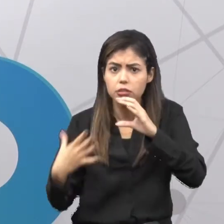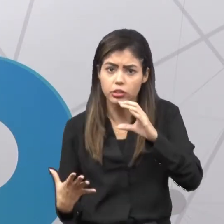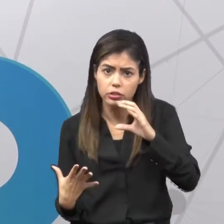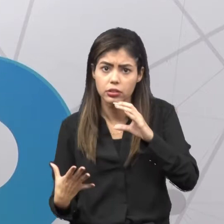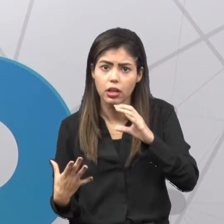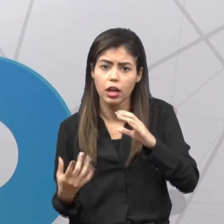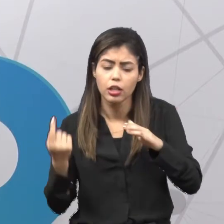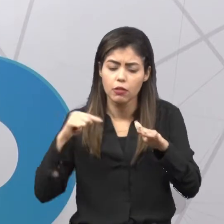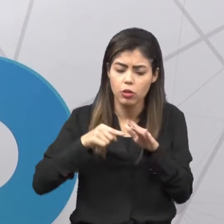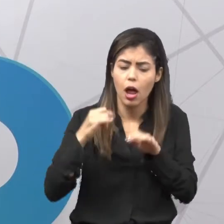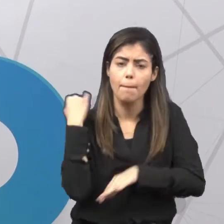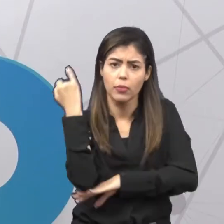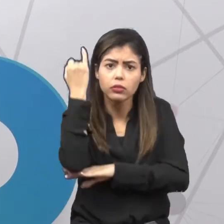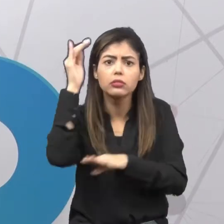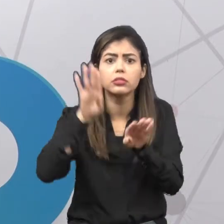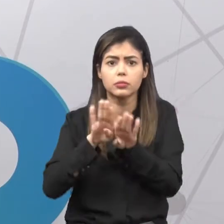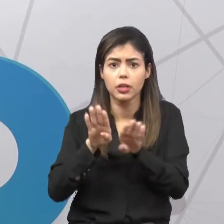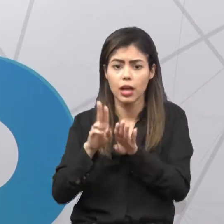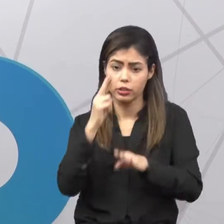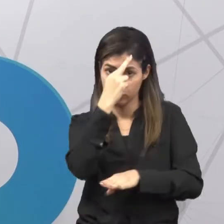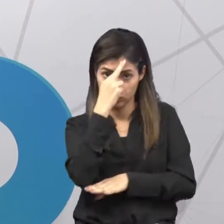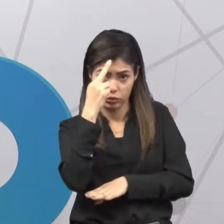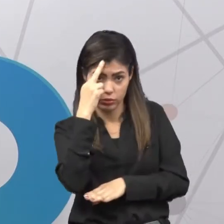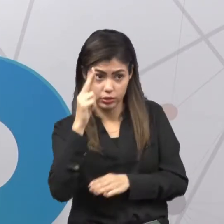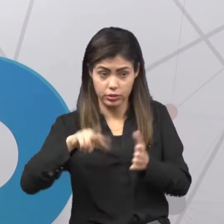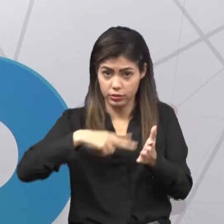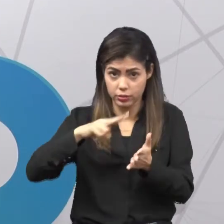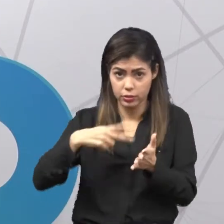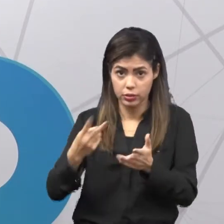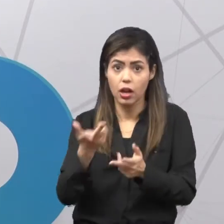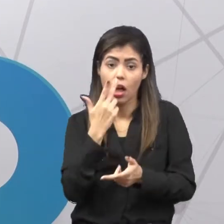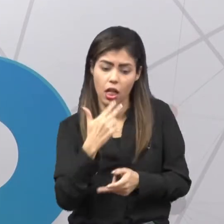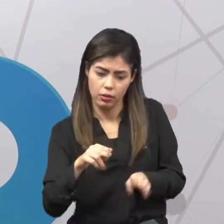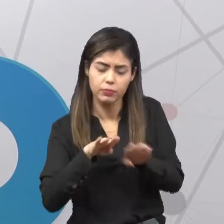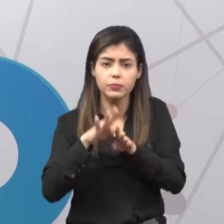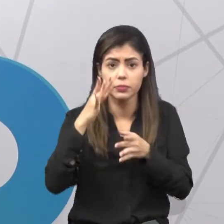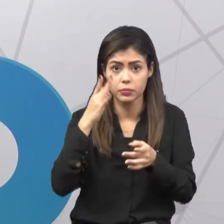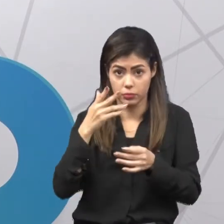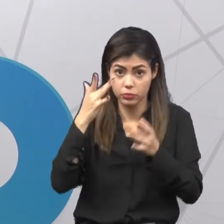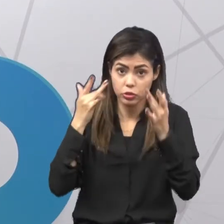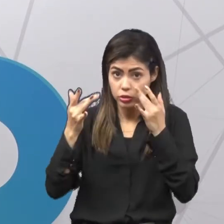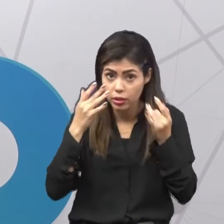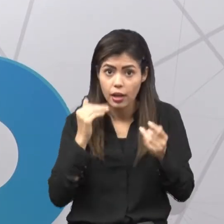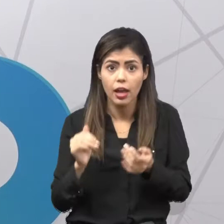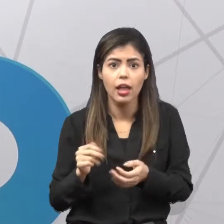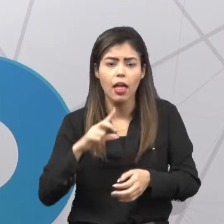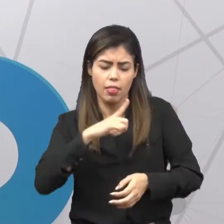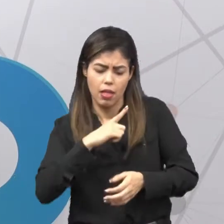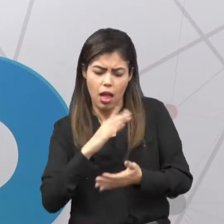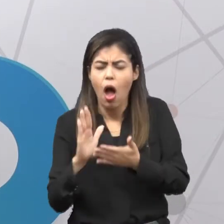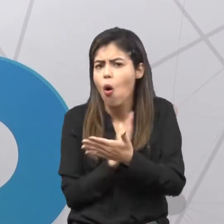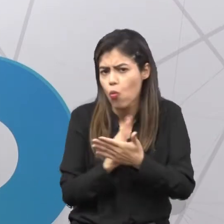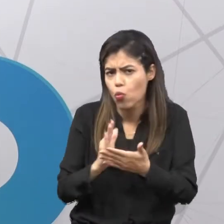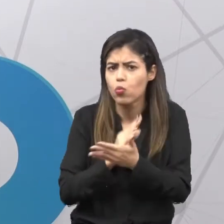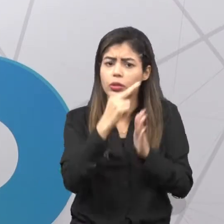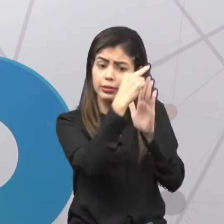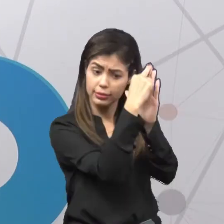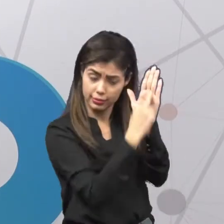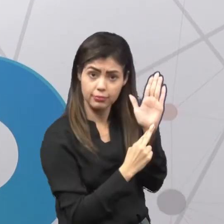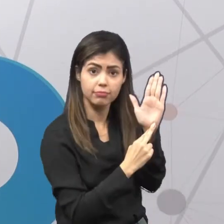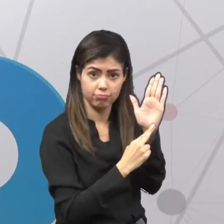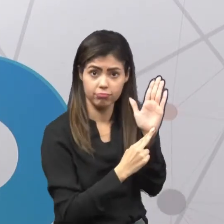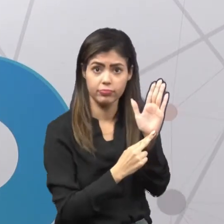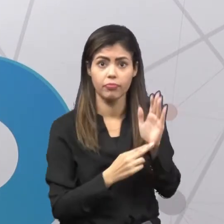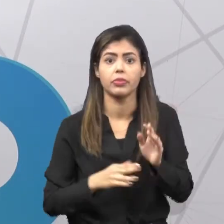de fundamental importância para a história da dança como linguagem artística, havia alguns padrões, algumas